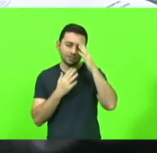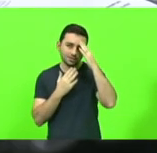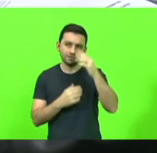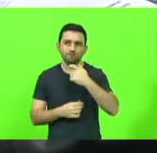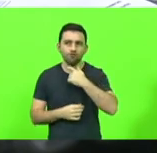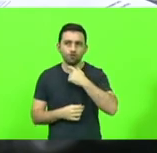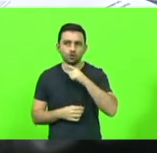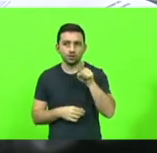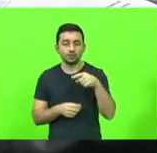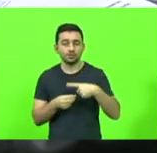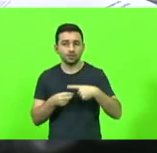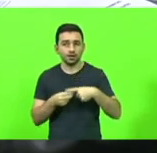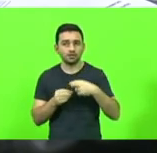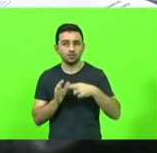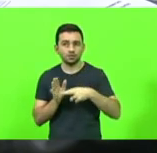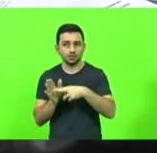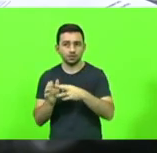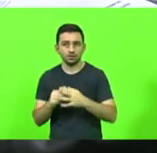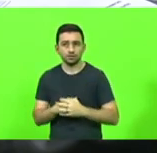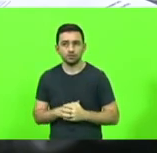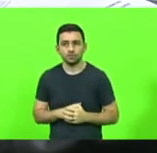da cidade de Rio Negrinho.